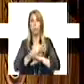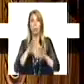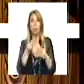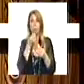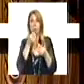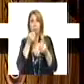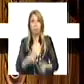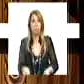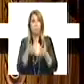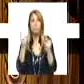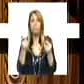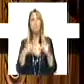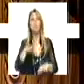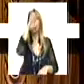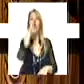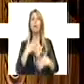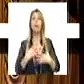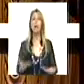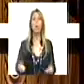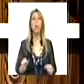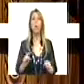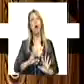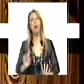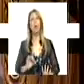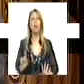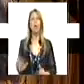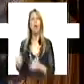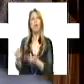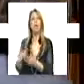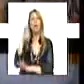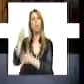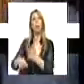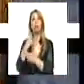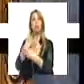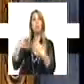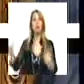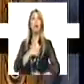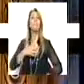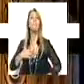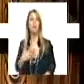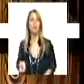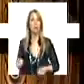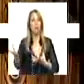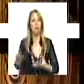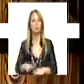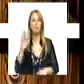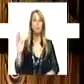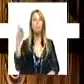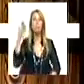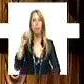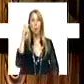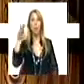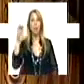imorais, o Governo não se cansou de aliviar os impostos para as grandes empresas. Primeiro, baixou o IRC